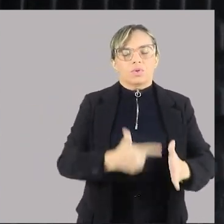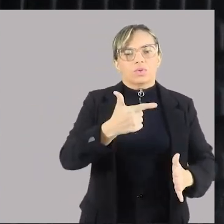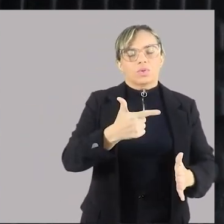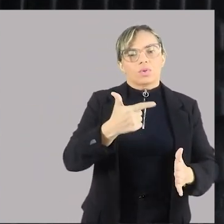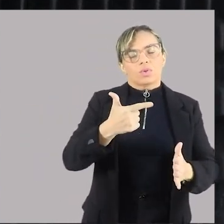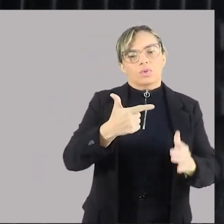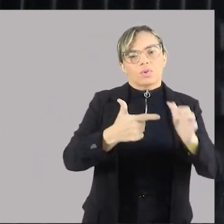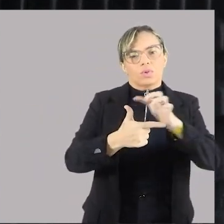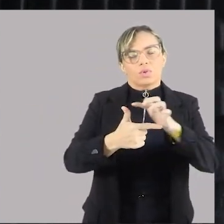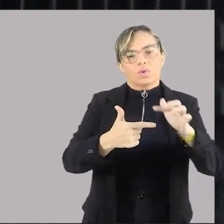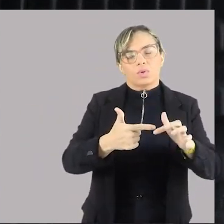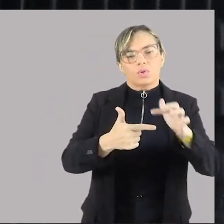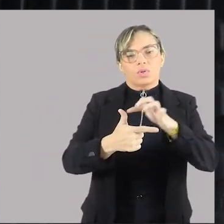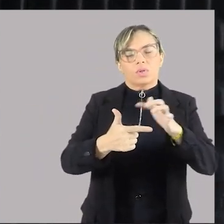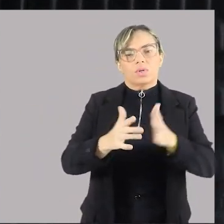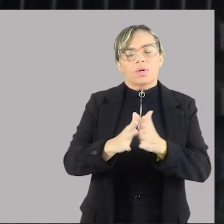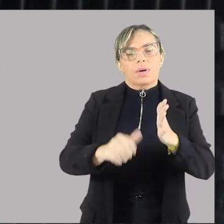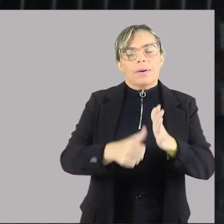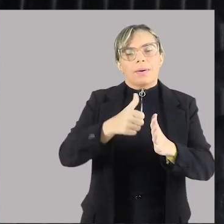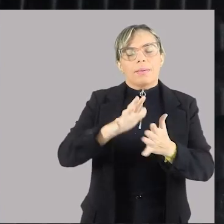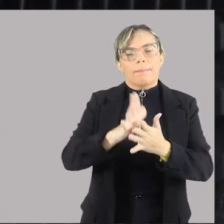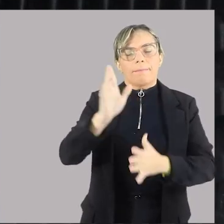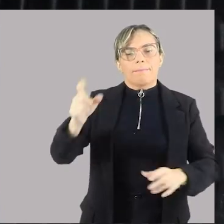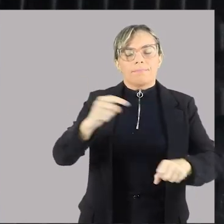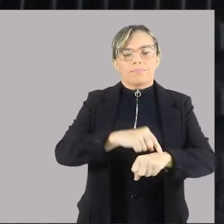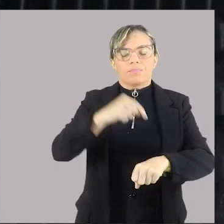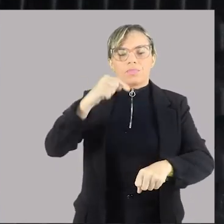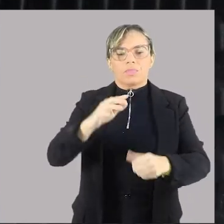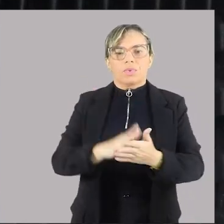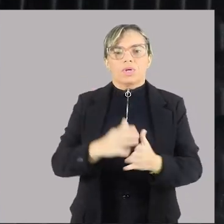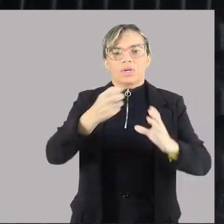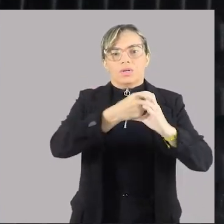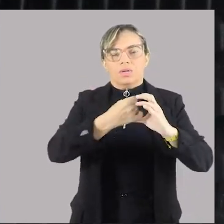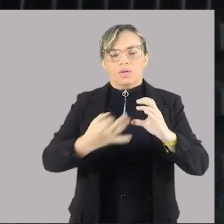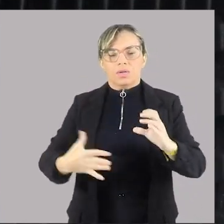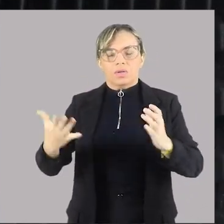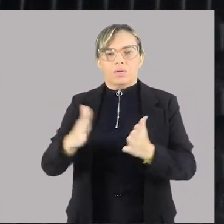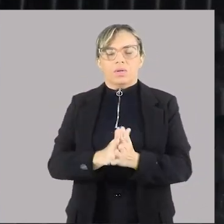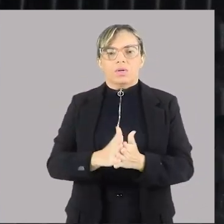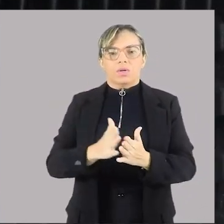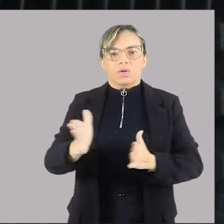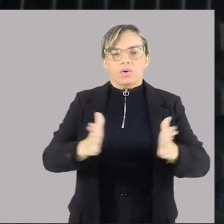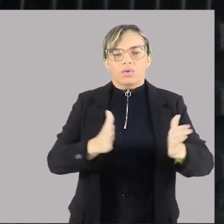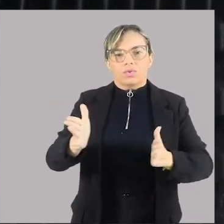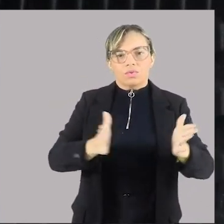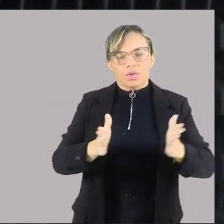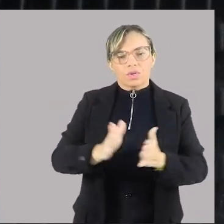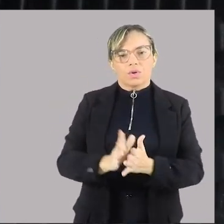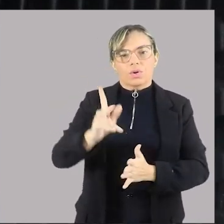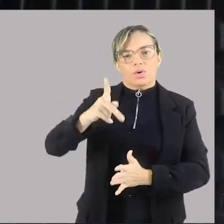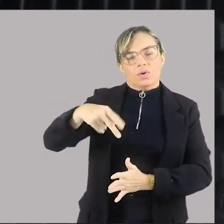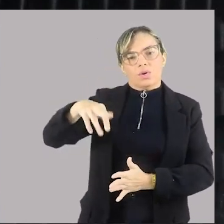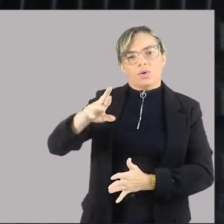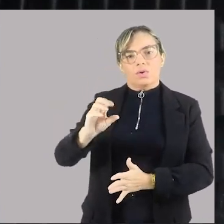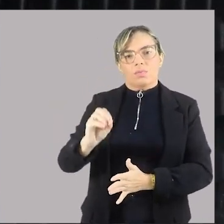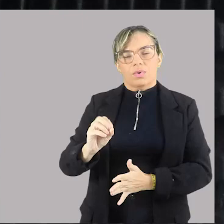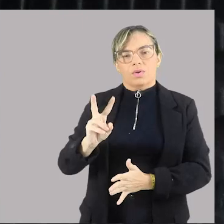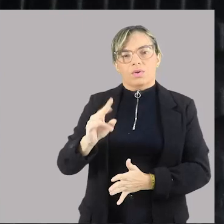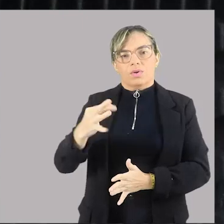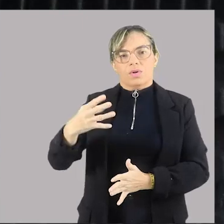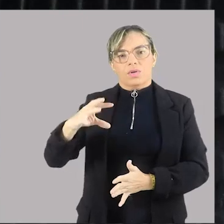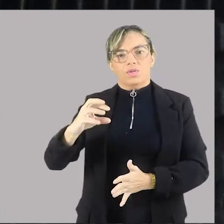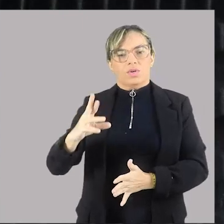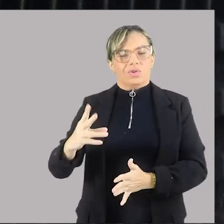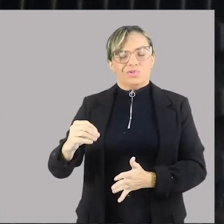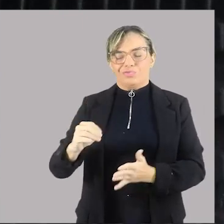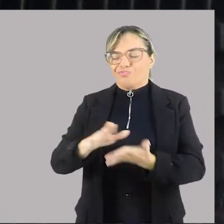momentos dessa Era Vargas, caracterizados como governo provisório, que não tem nada de